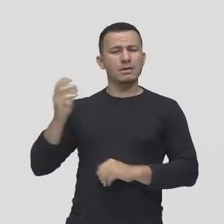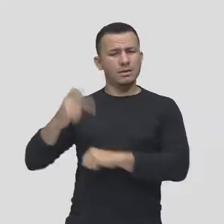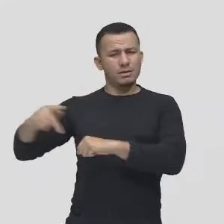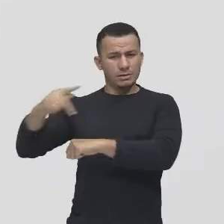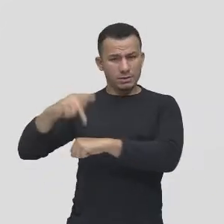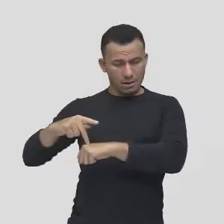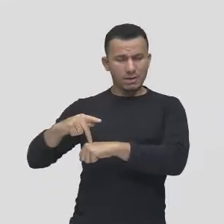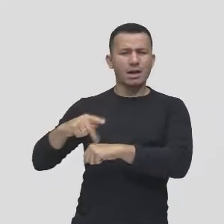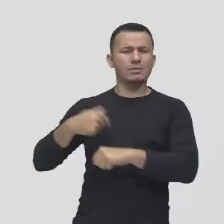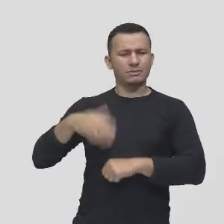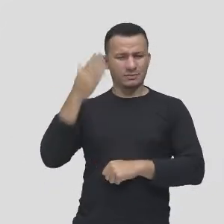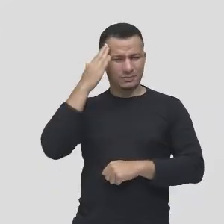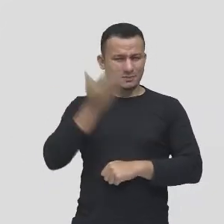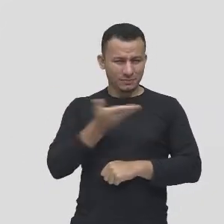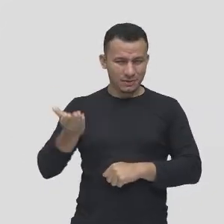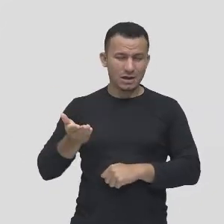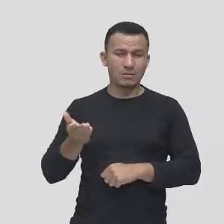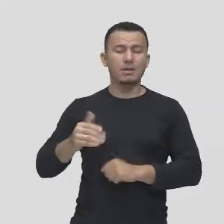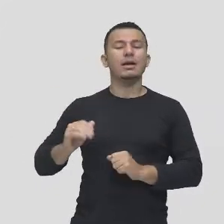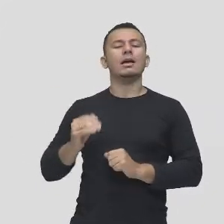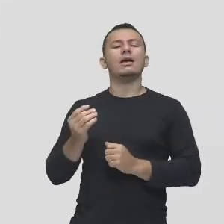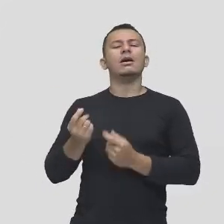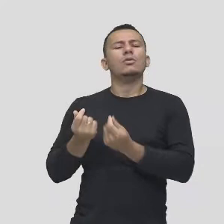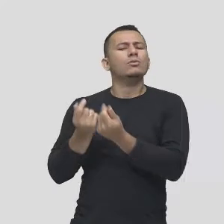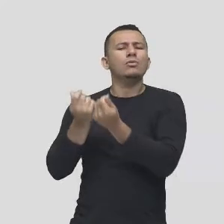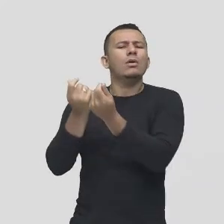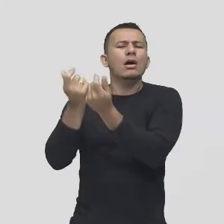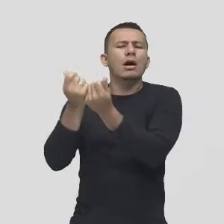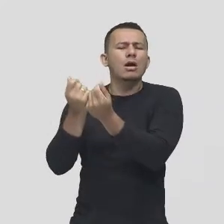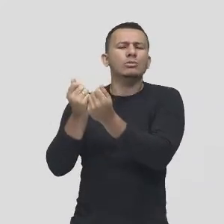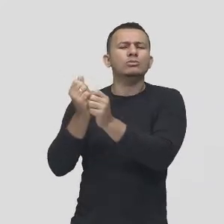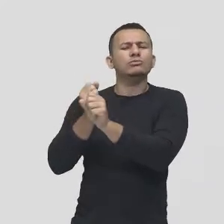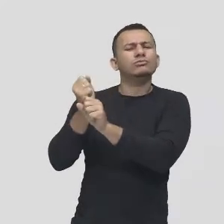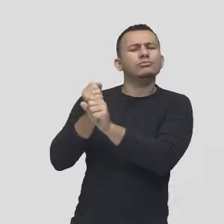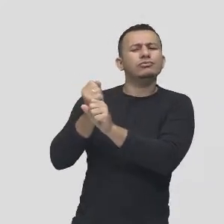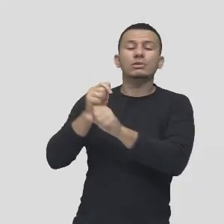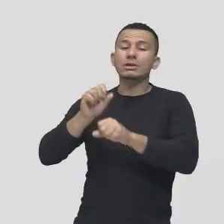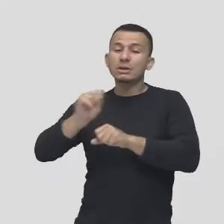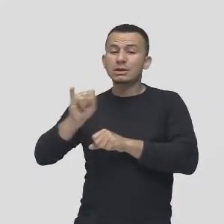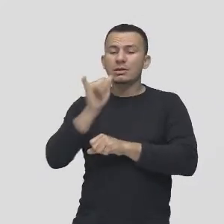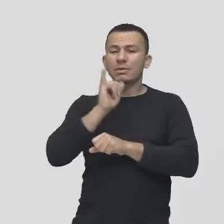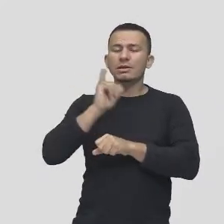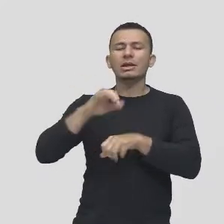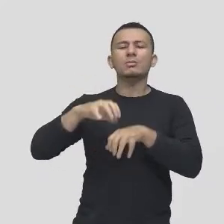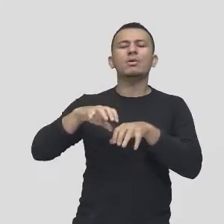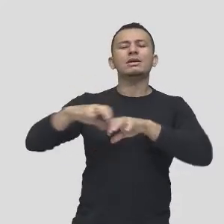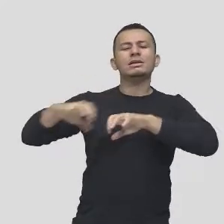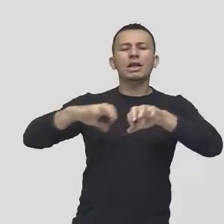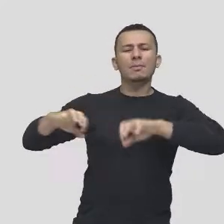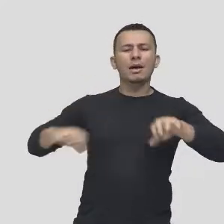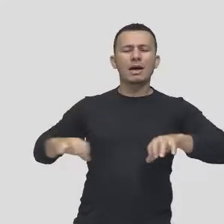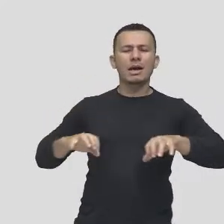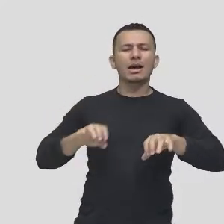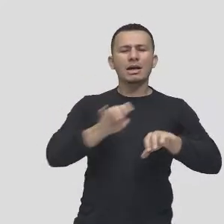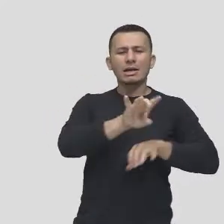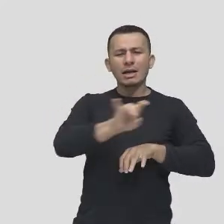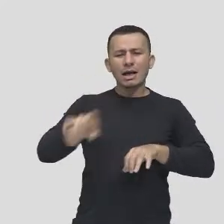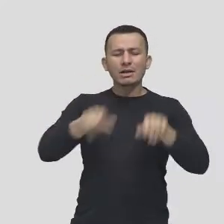estudou por aí, né, gente? É o quanto que essa riqueza poderia ser dividida em cada pessoa, em